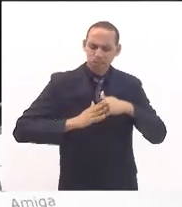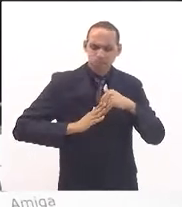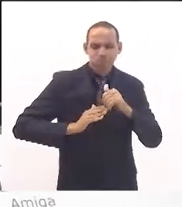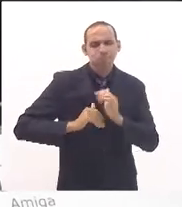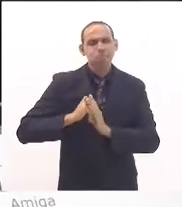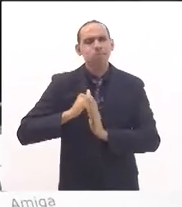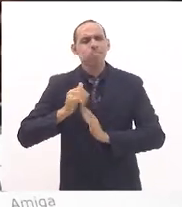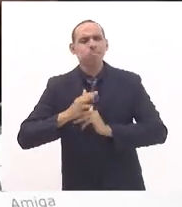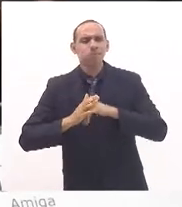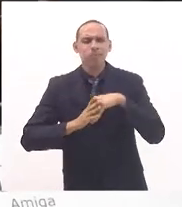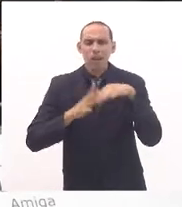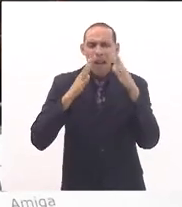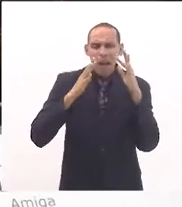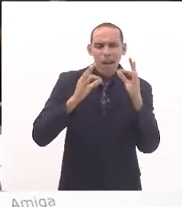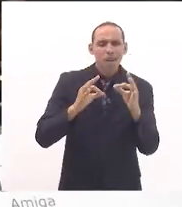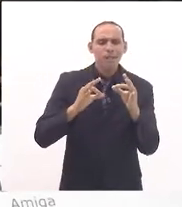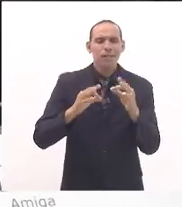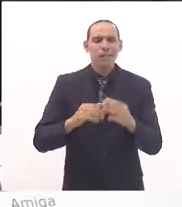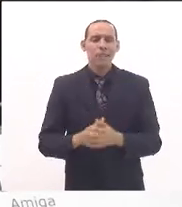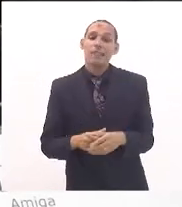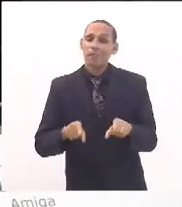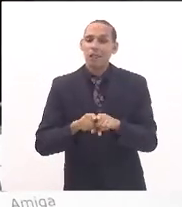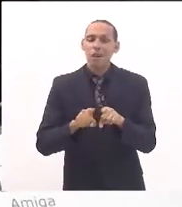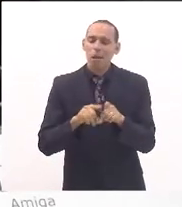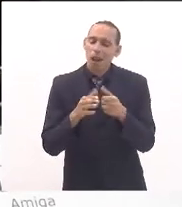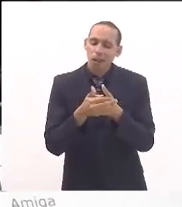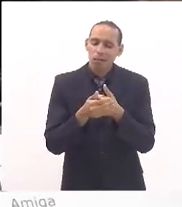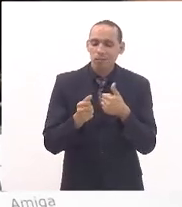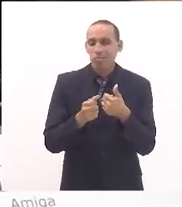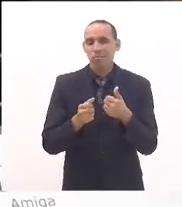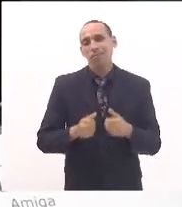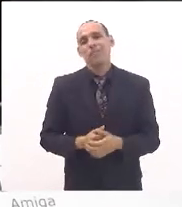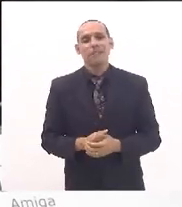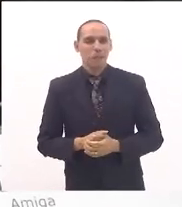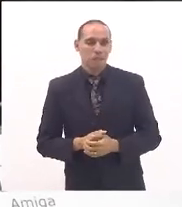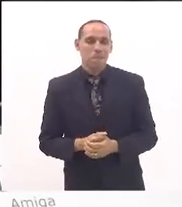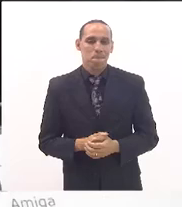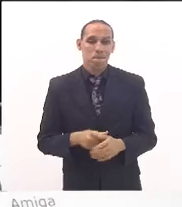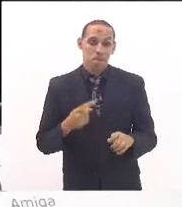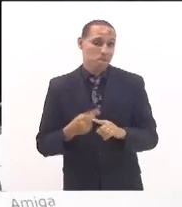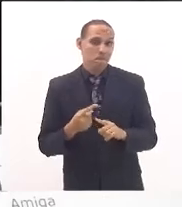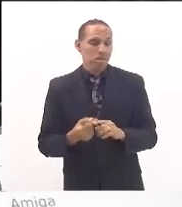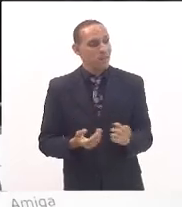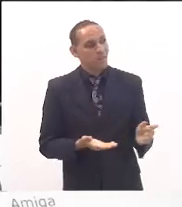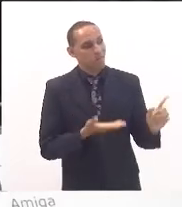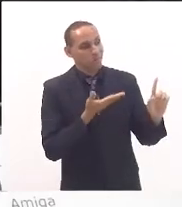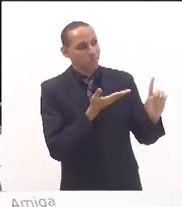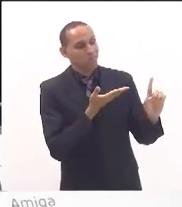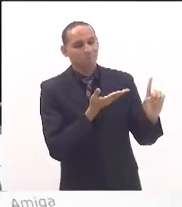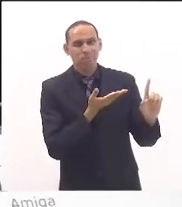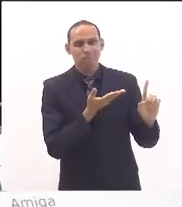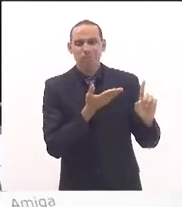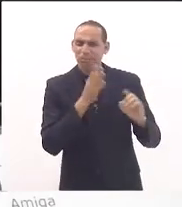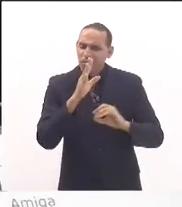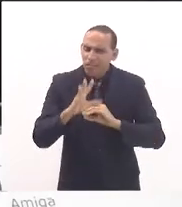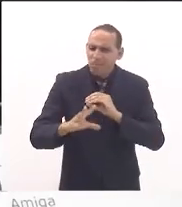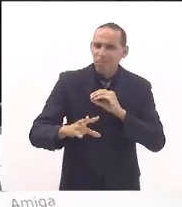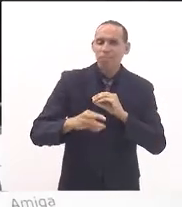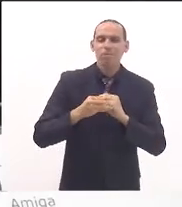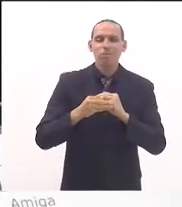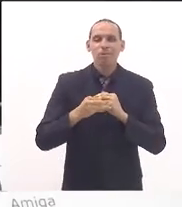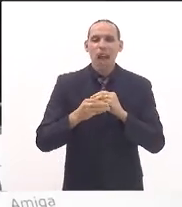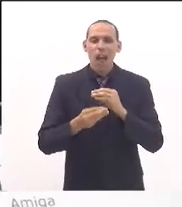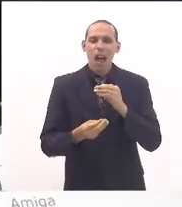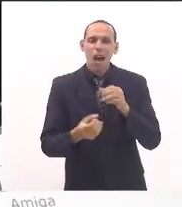com muita atenção e com muito afeto é porque essa pessoa agregadora que